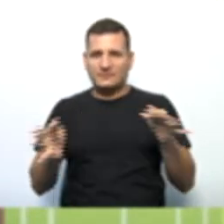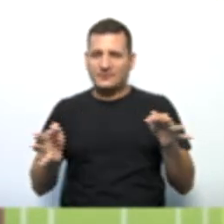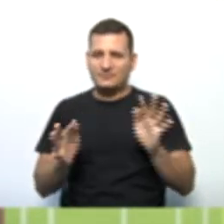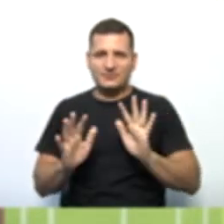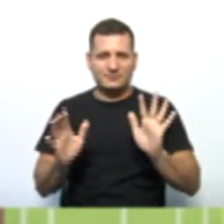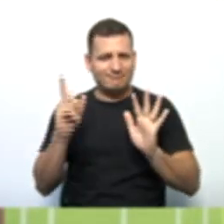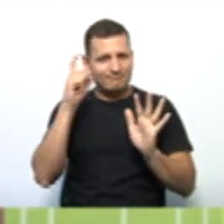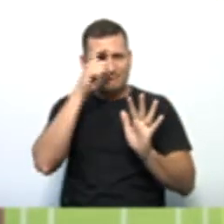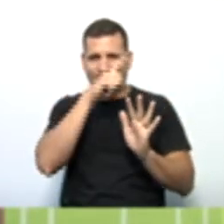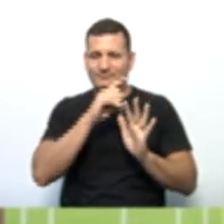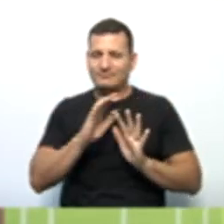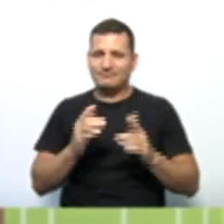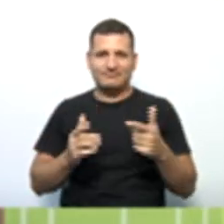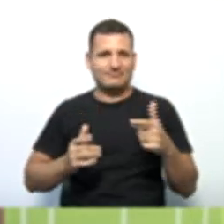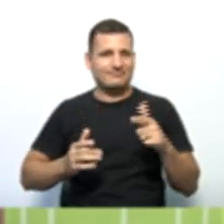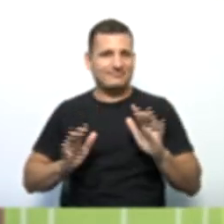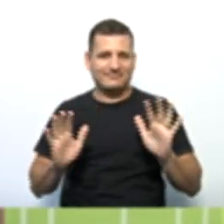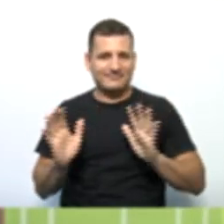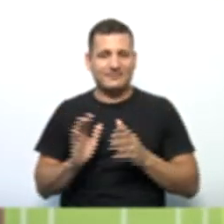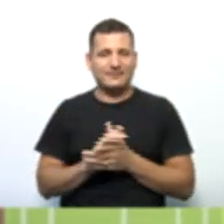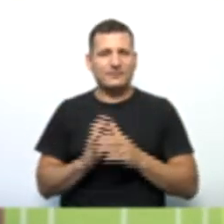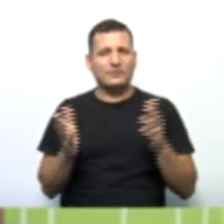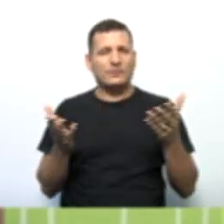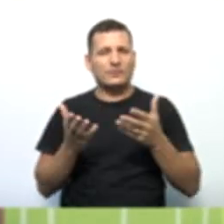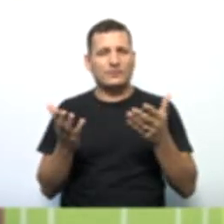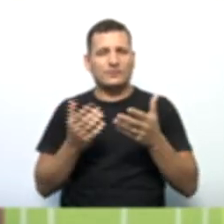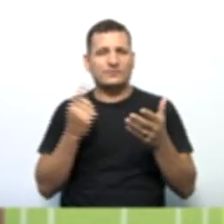não é verdade? A gente refletiu hoje